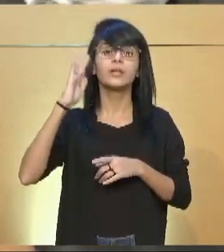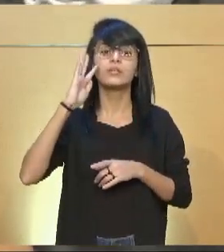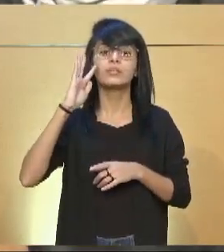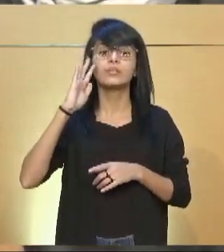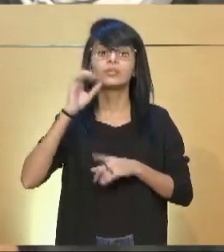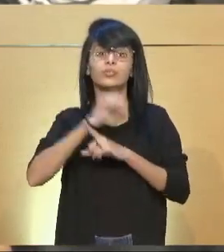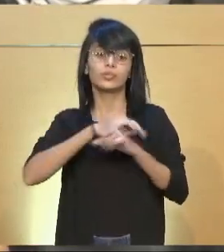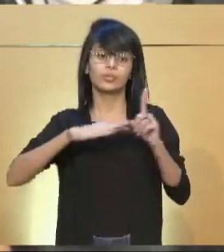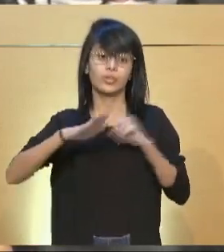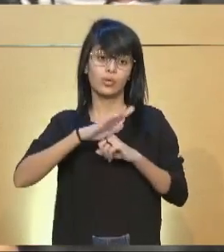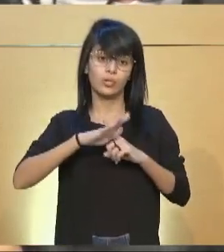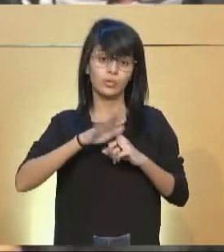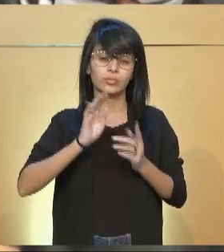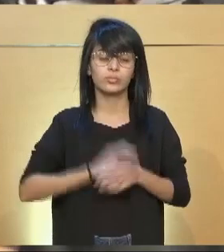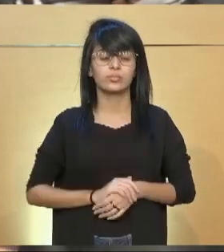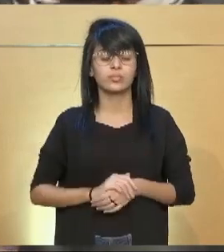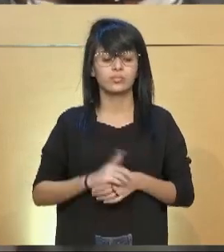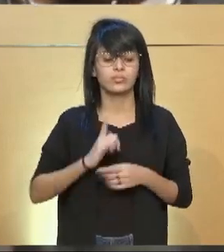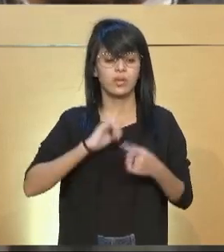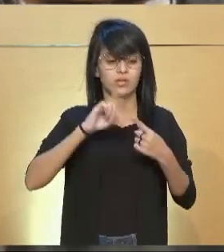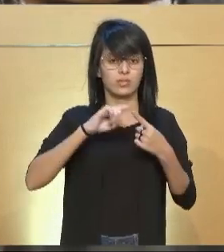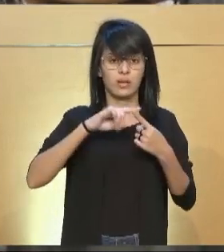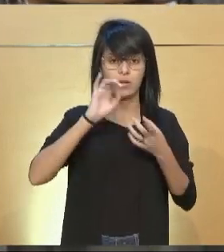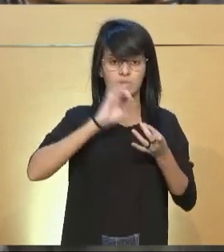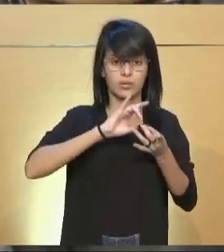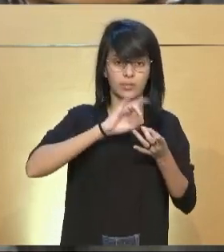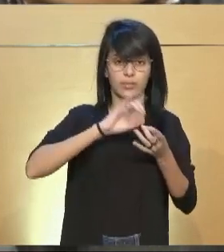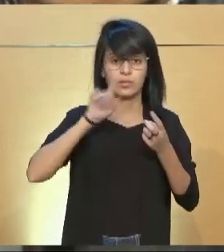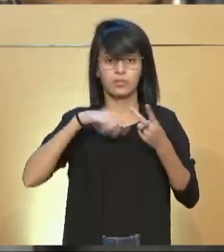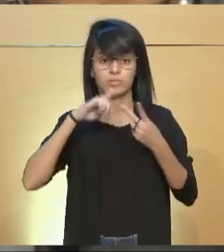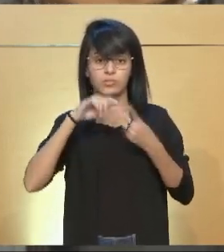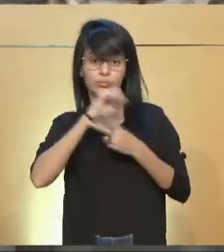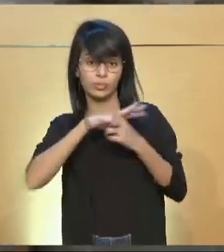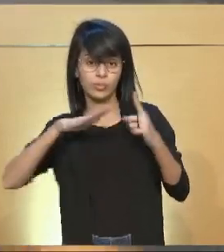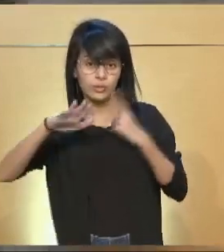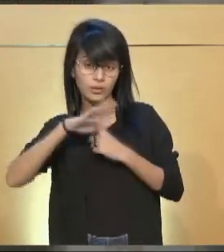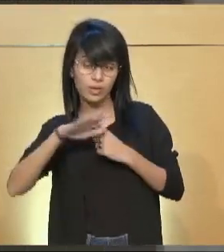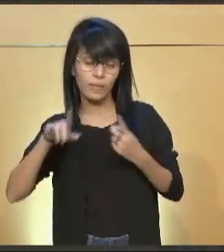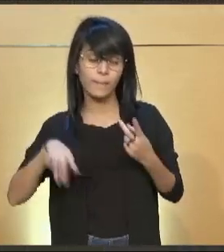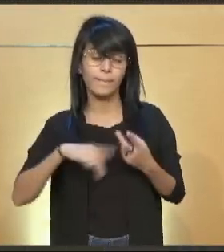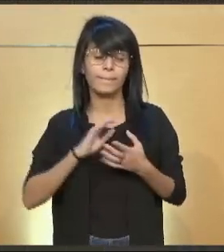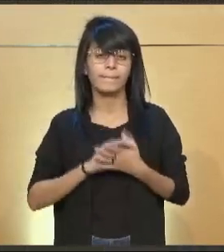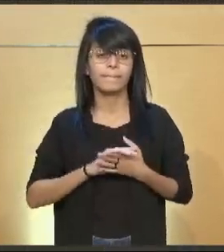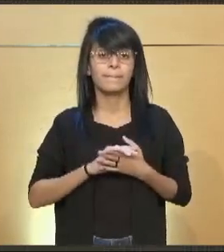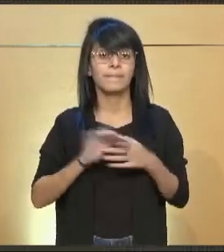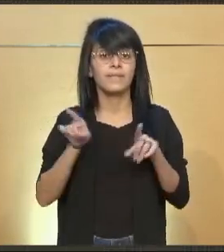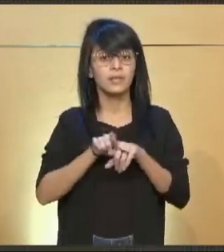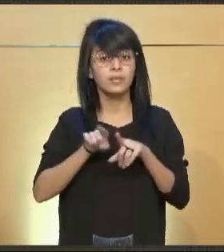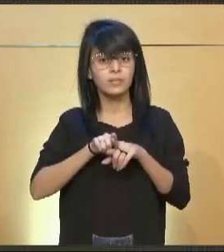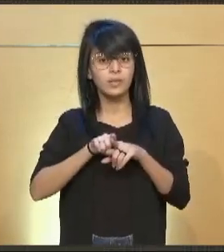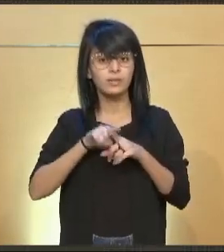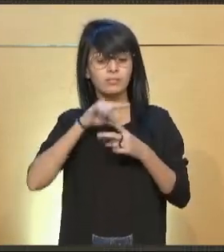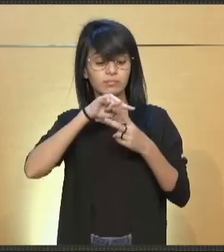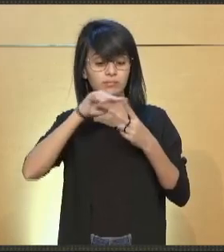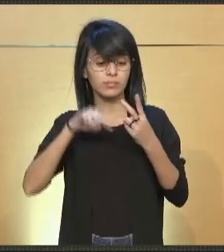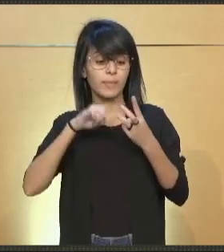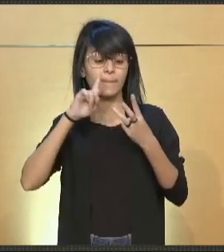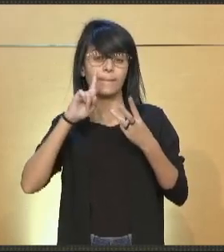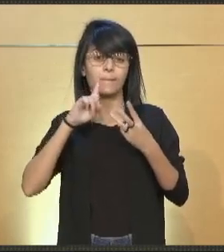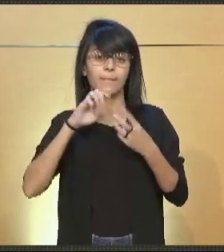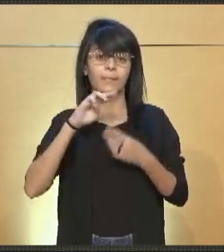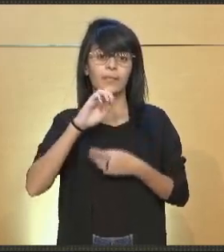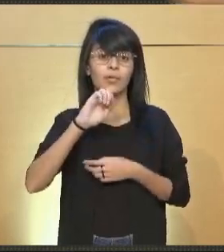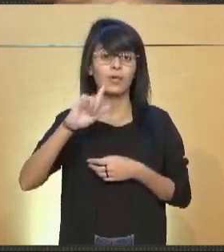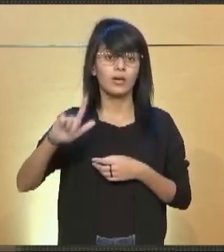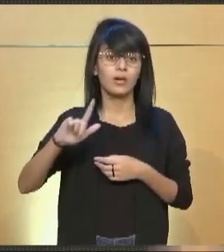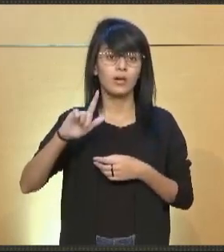o casamento ele tem um aspecto espiritual, um aspecto social, e, consequentemente, nesses aspectos sociais e morais,